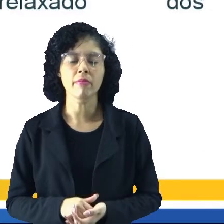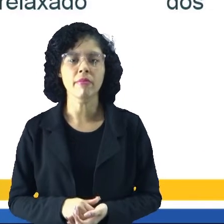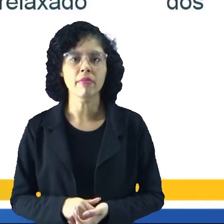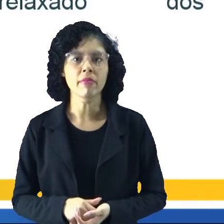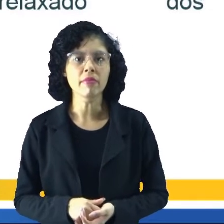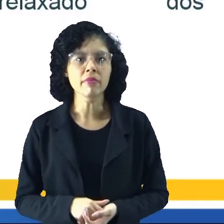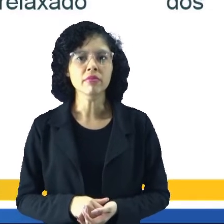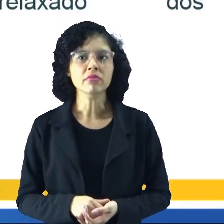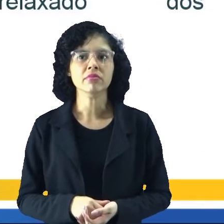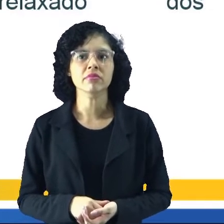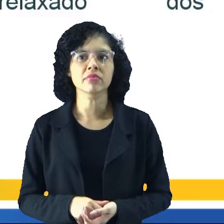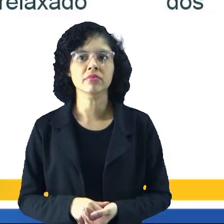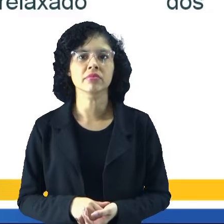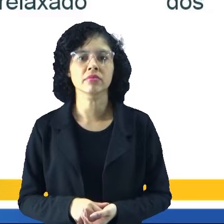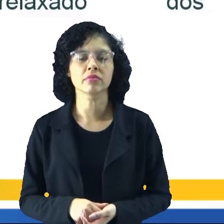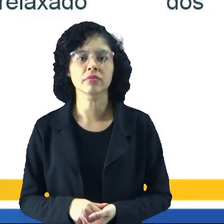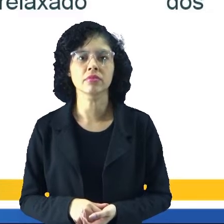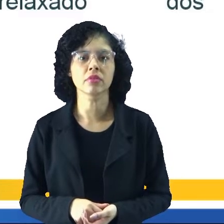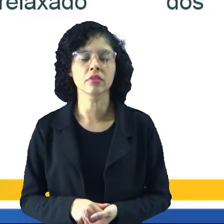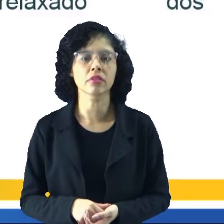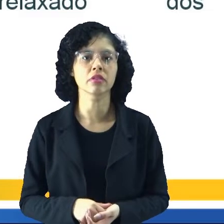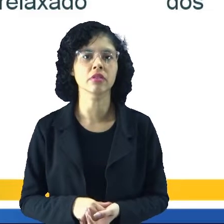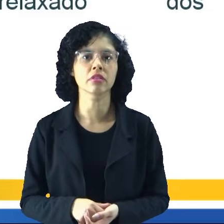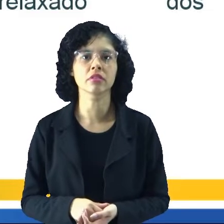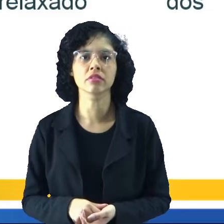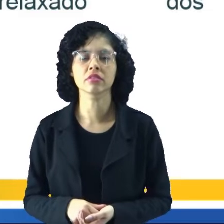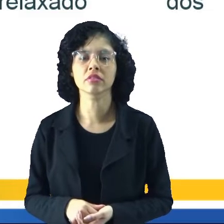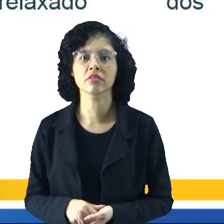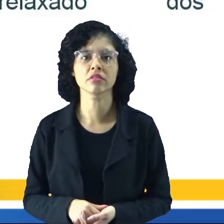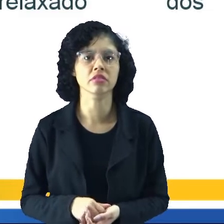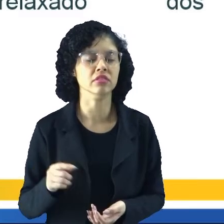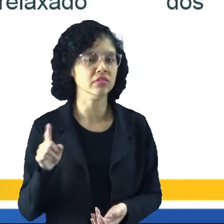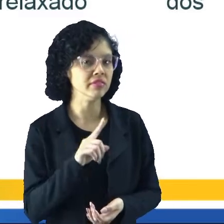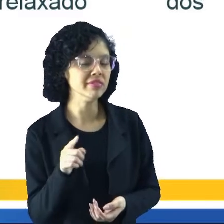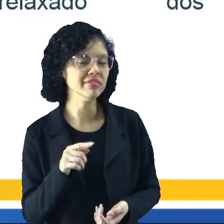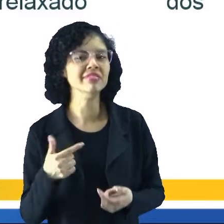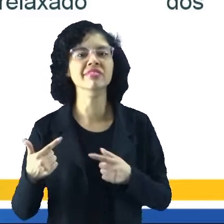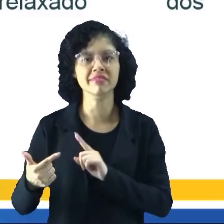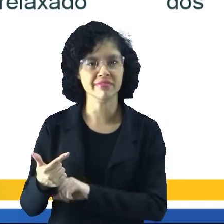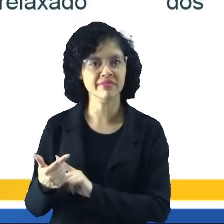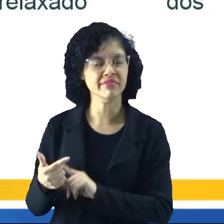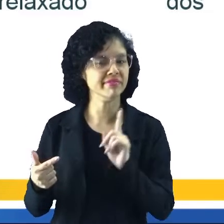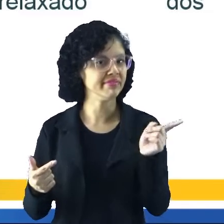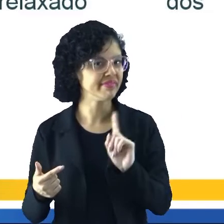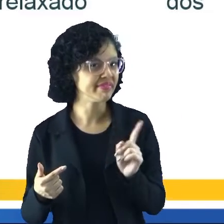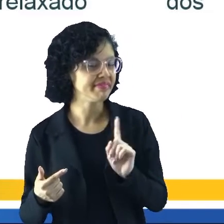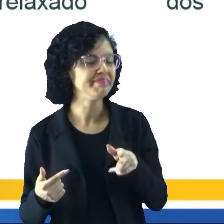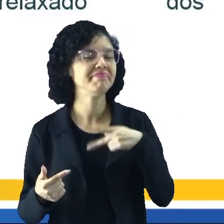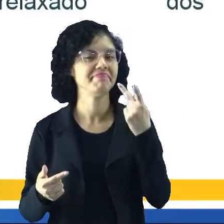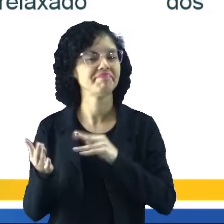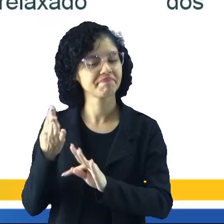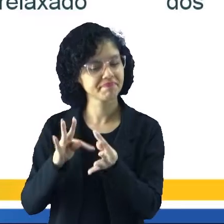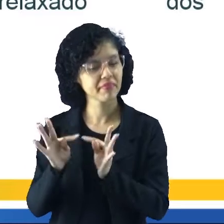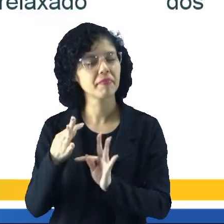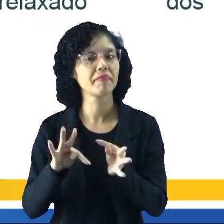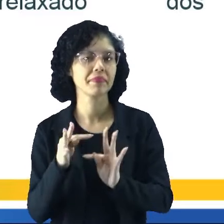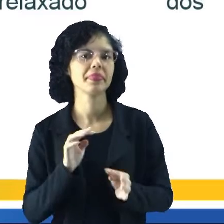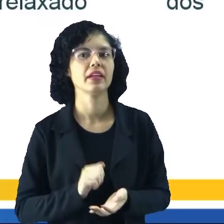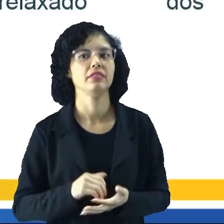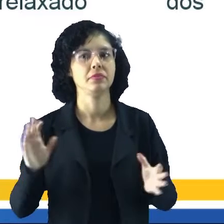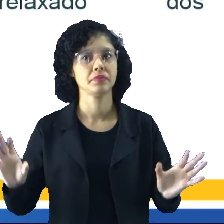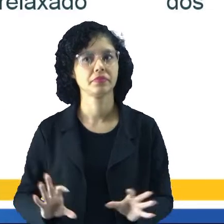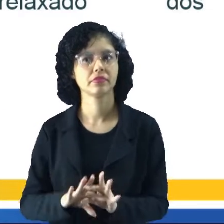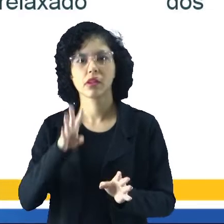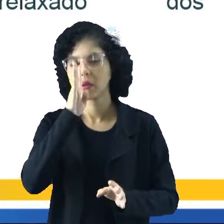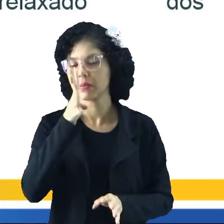novo, meia volta e atira. Mas no caso aí as armas não são as convencionais. Estamos falando da tecnologia, então há uma relação, há uma